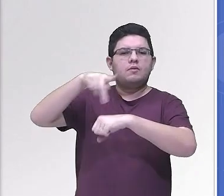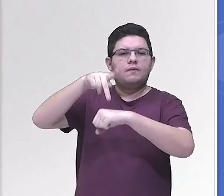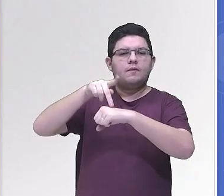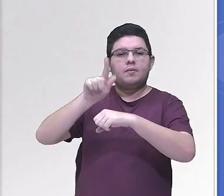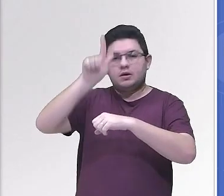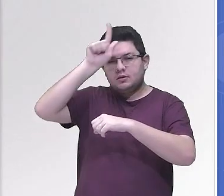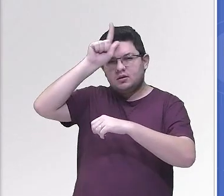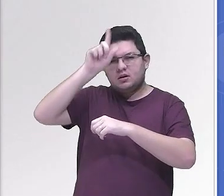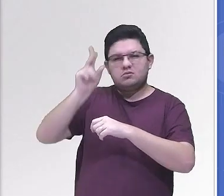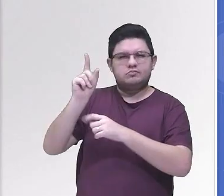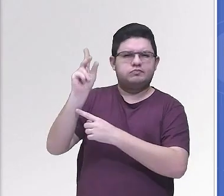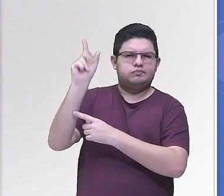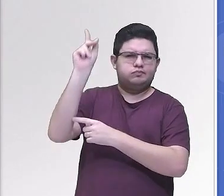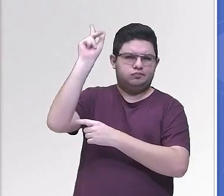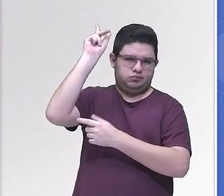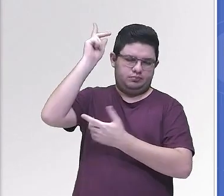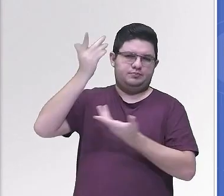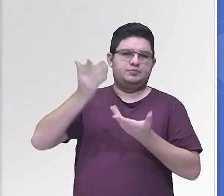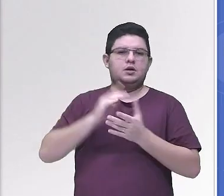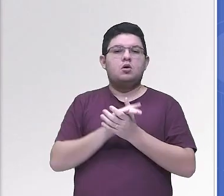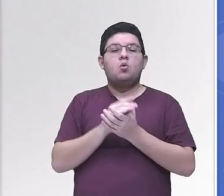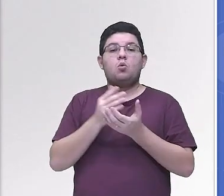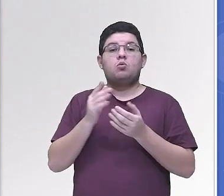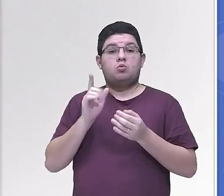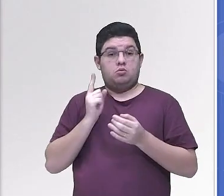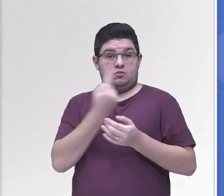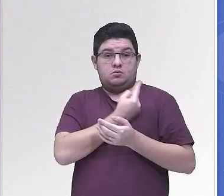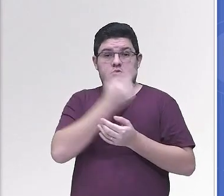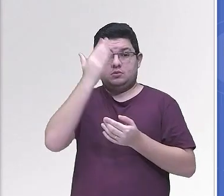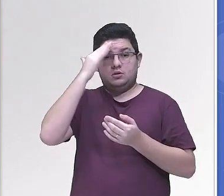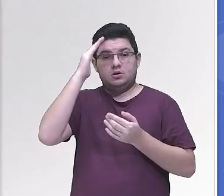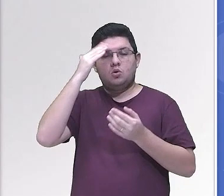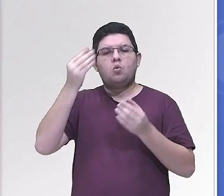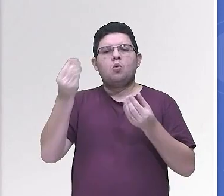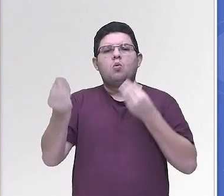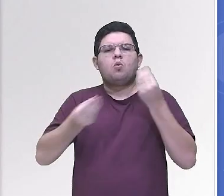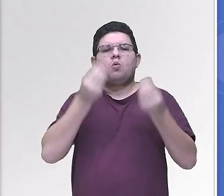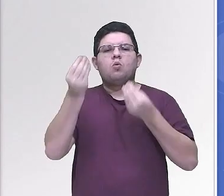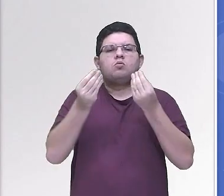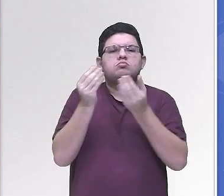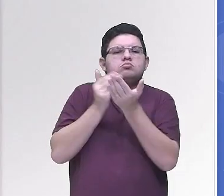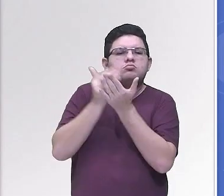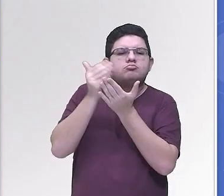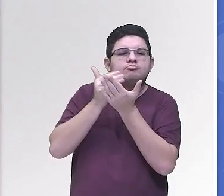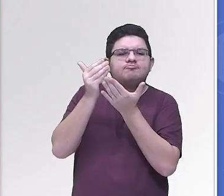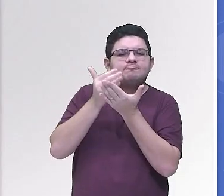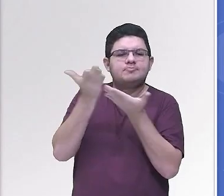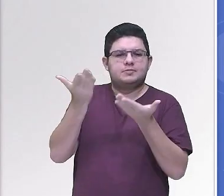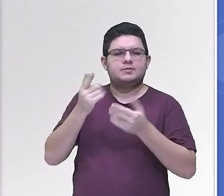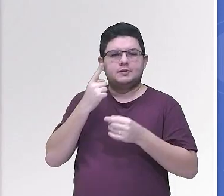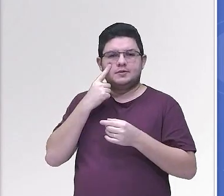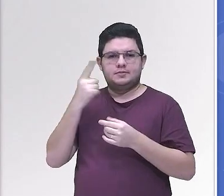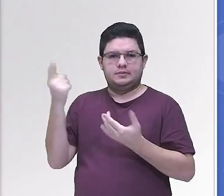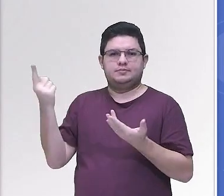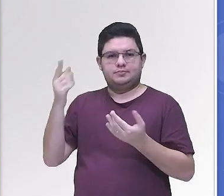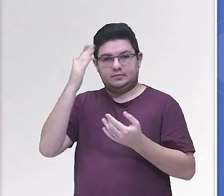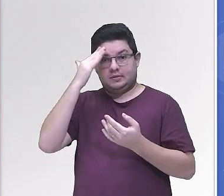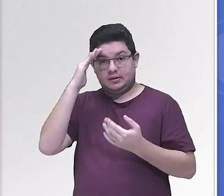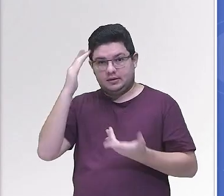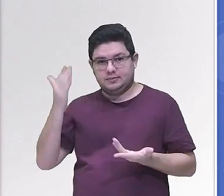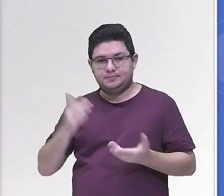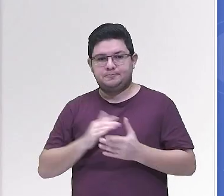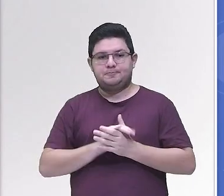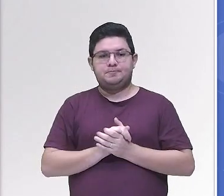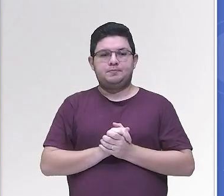pouco na aula de hoje, de onde surgiu, qual o sentido, como é essa filosofia. Vamos procurar entender então? Vejam só, o que